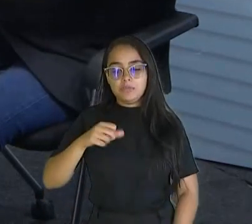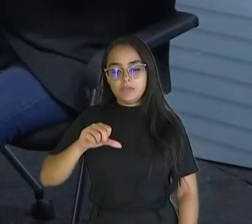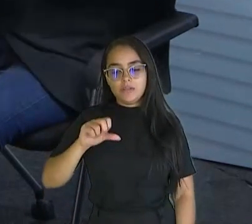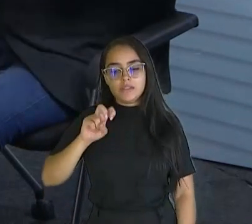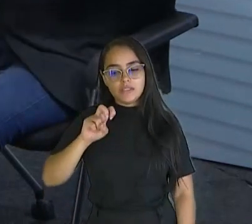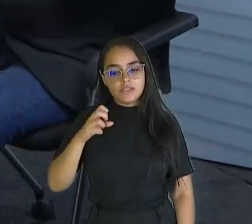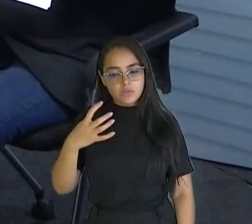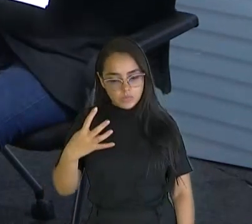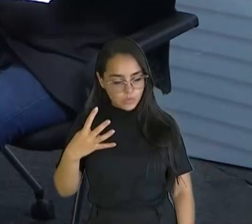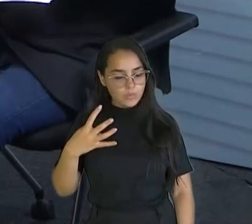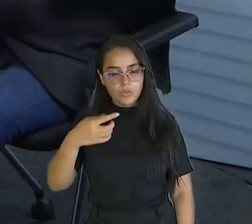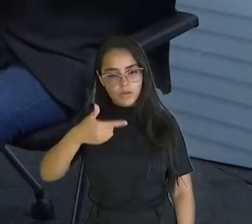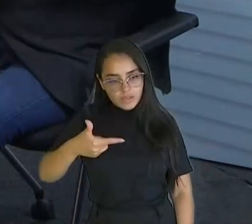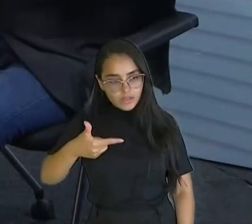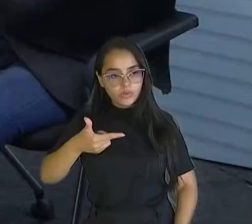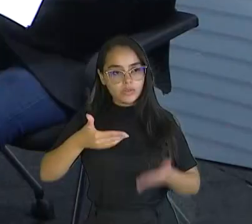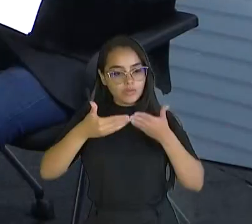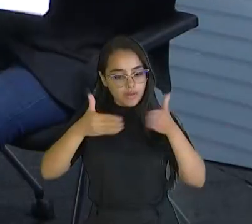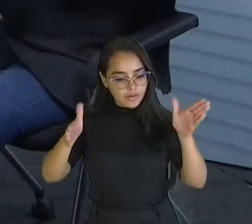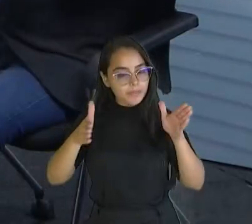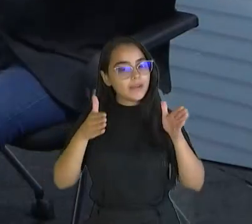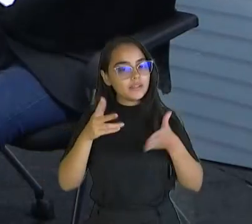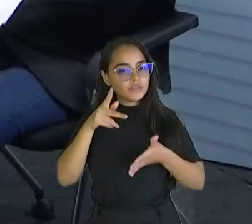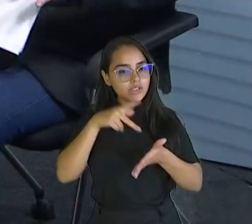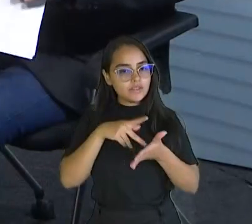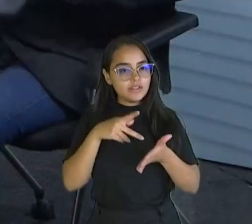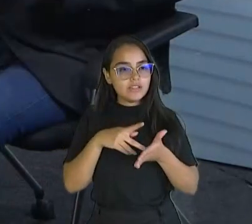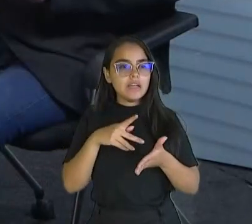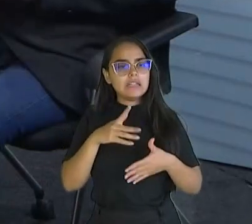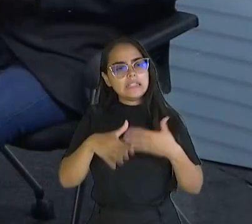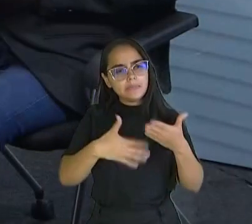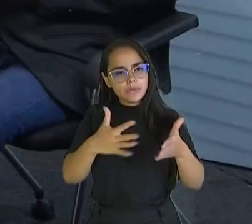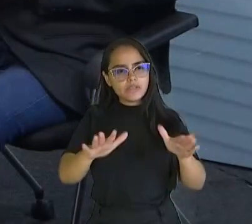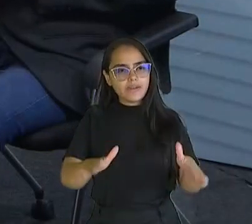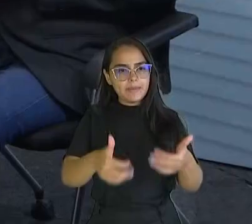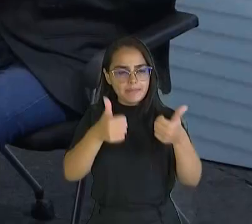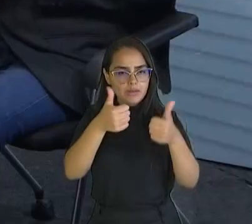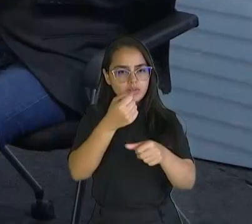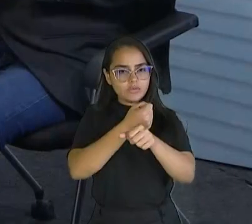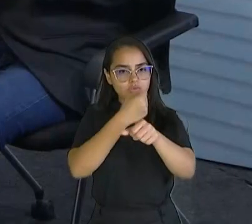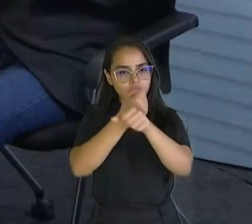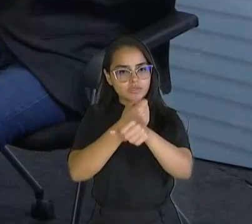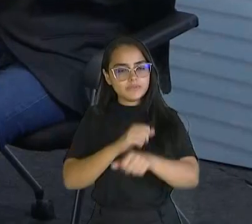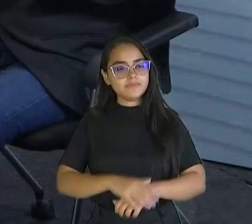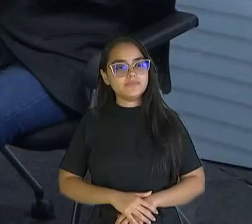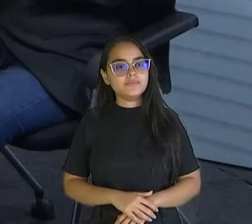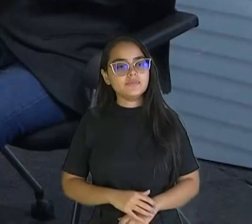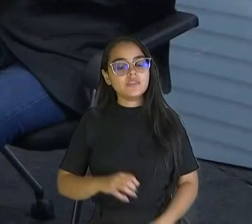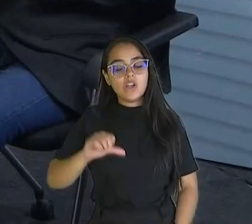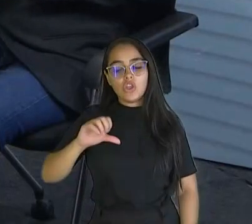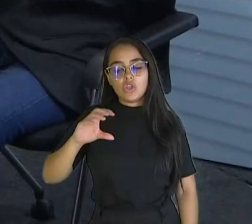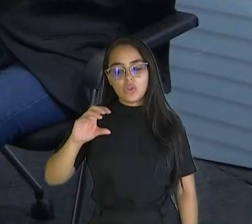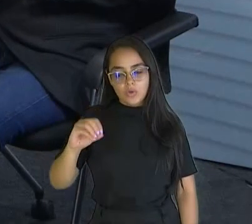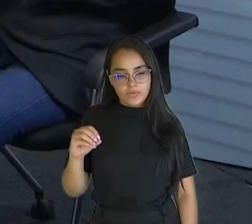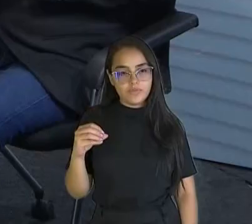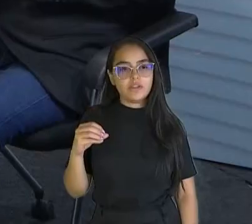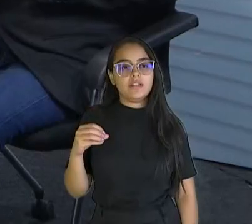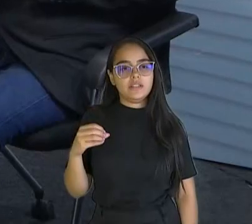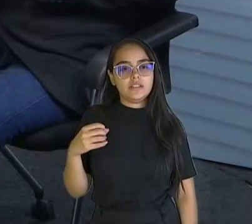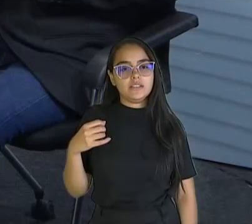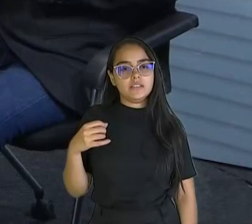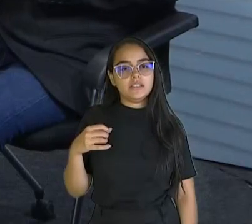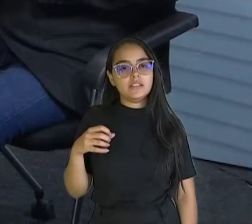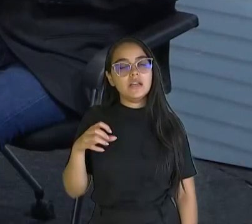ela está hoje. Efetivamente. Quer dizer, aos poucos ela vai estar passando por melhorias, etc, sim, etc, né? 90 anos, 52,